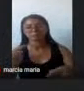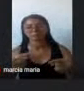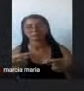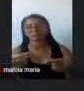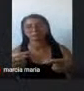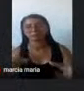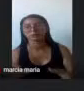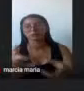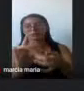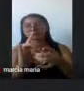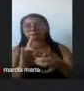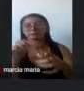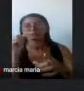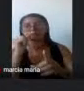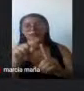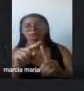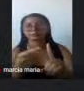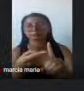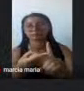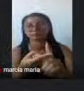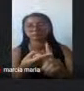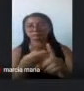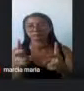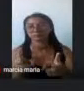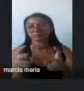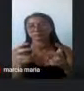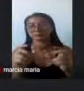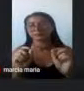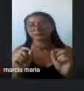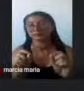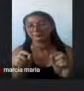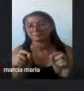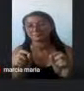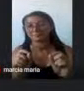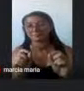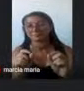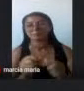que é que nós percebemos? Também uma grande